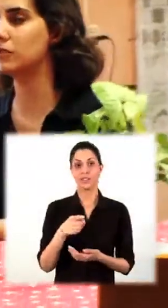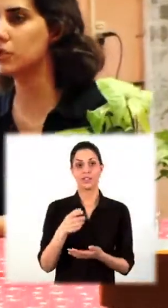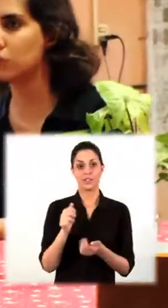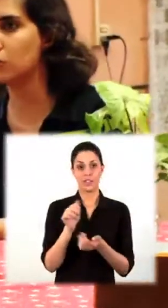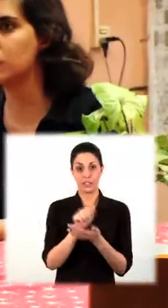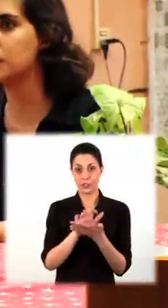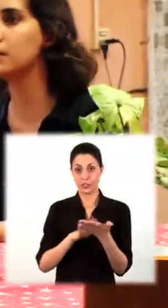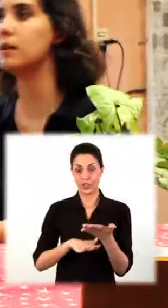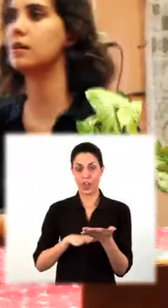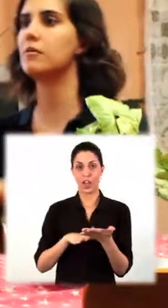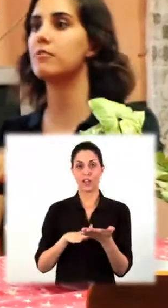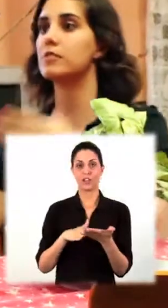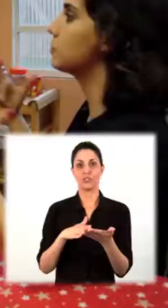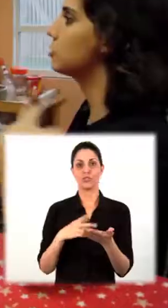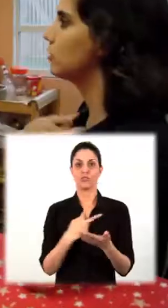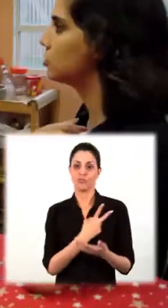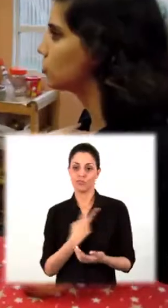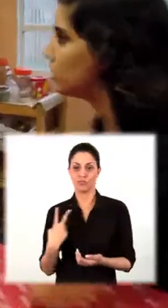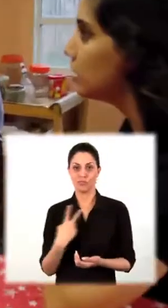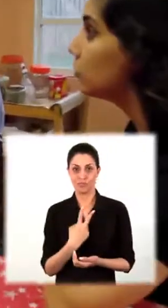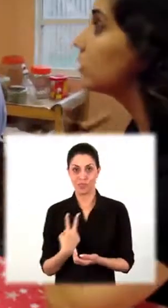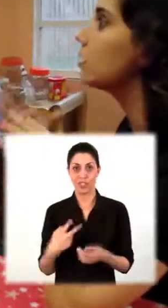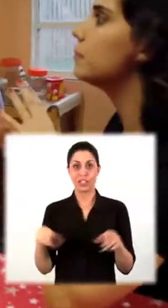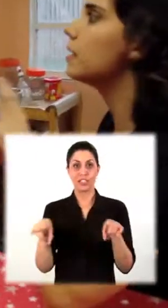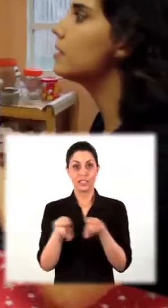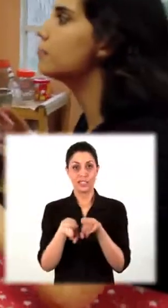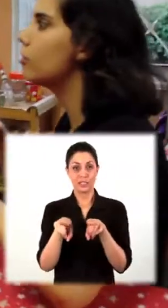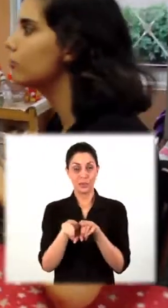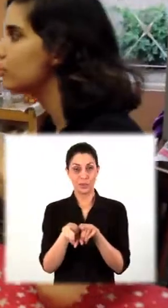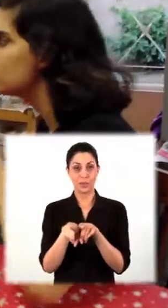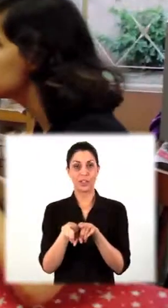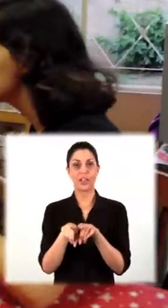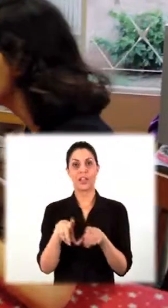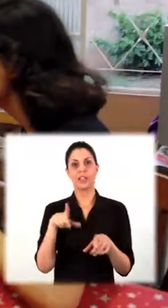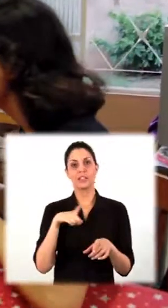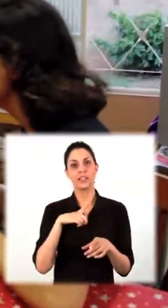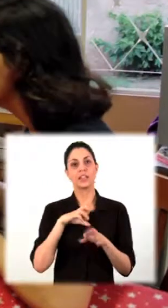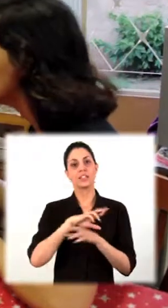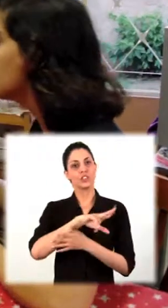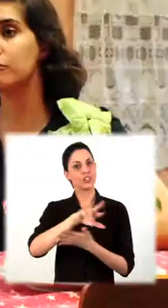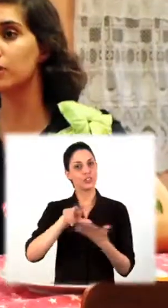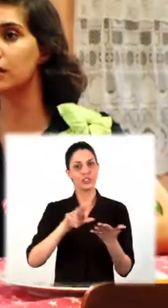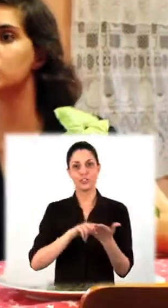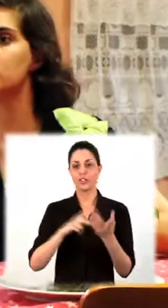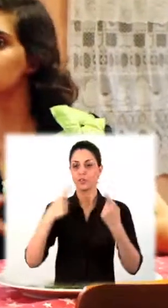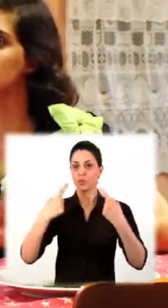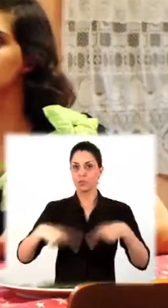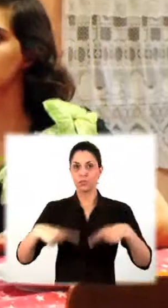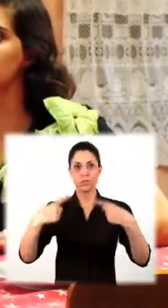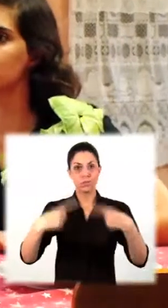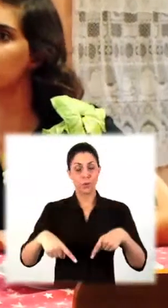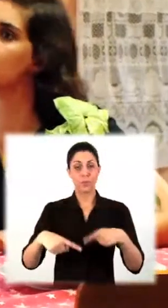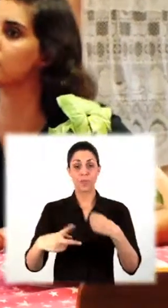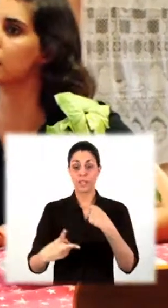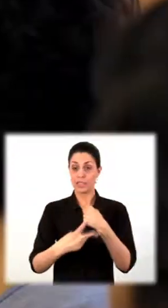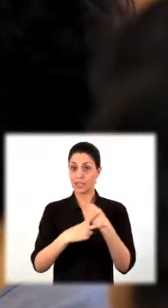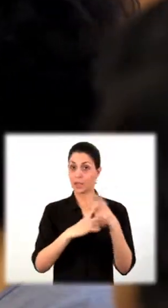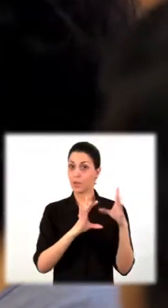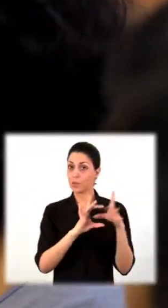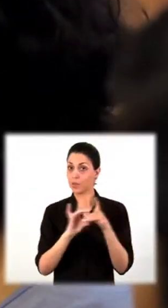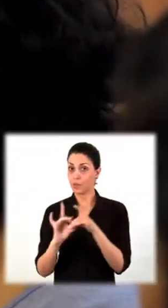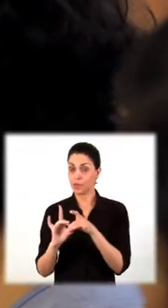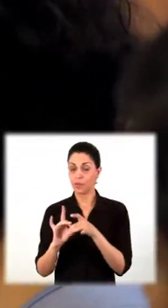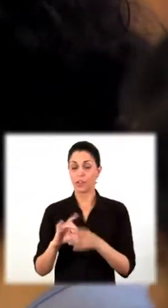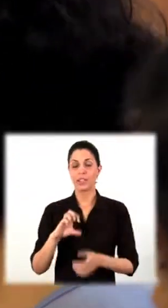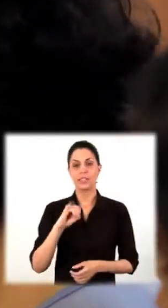uma atividade com a Rubiana, vai fazer uma atividade comigo, que também envolvem alguns desafios aí, focados nos tempos verbais, né? Se